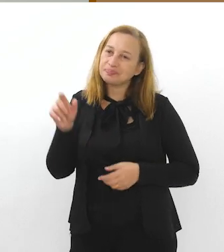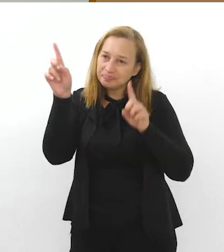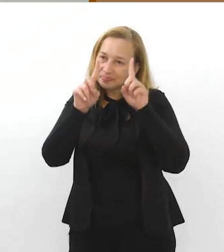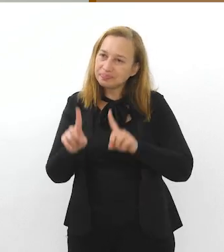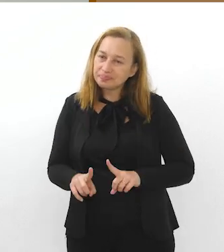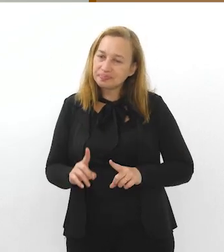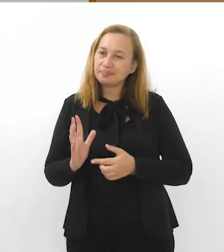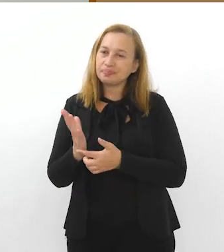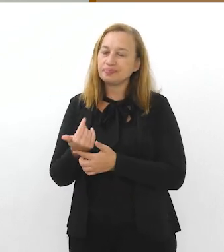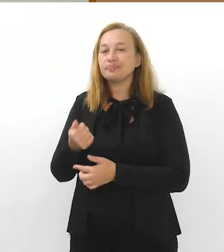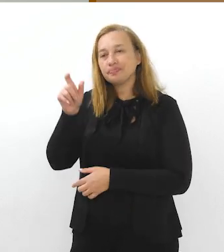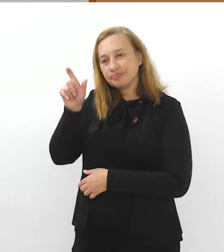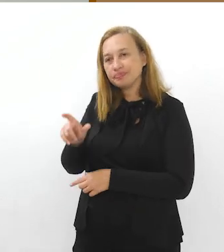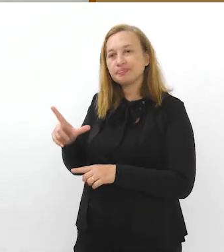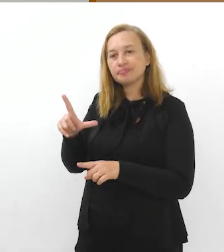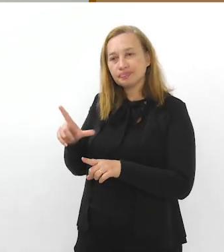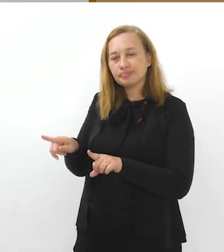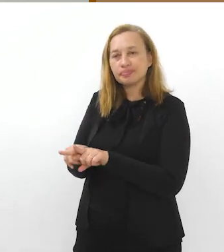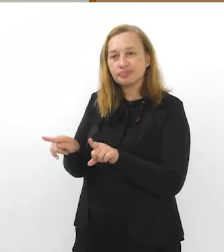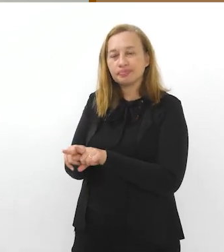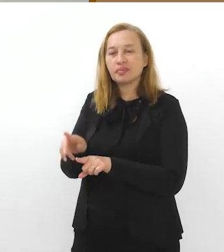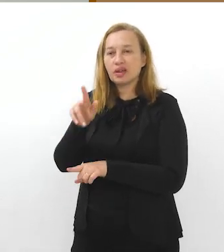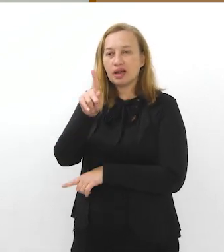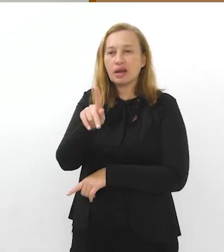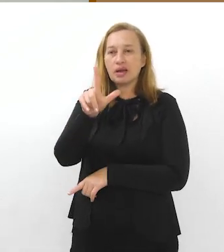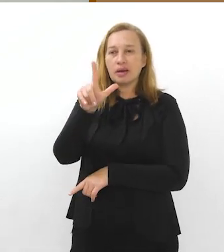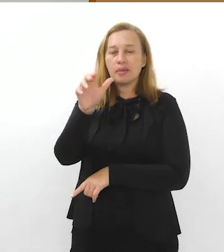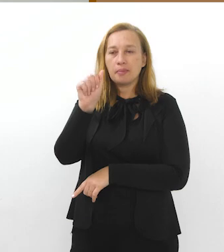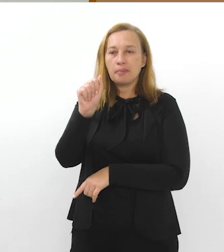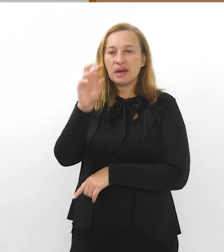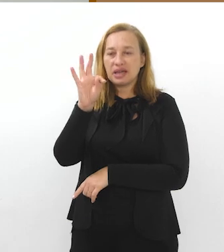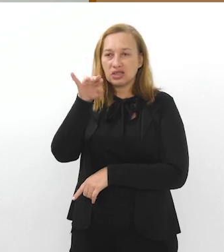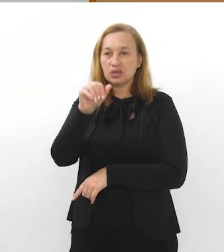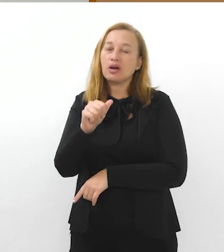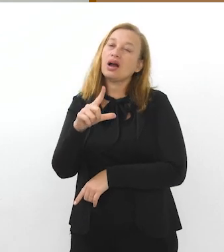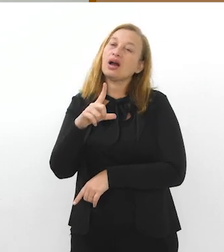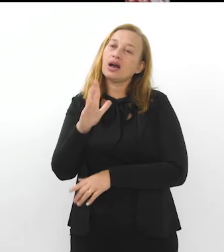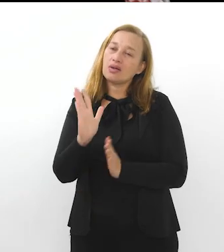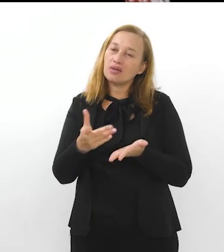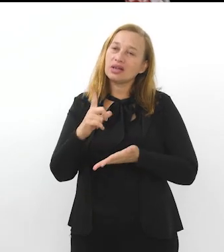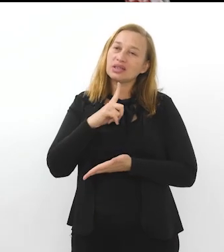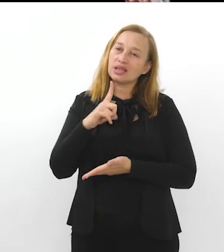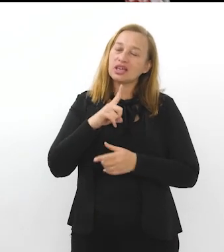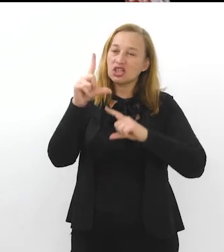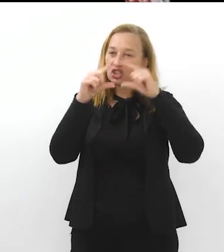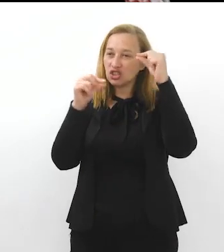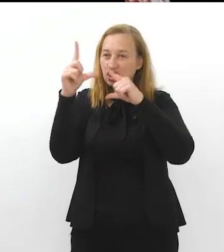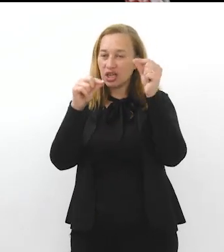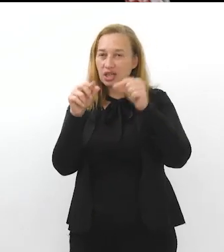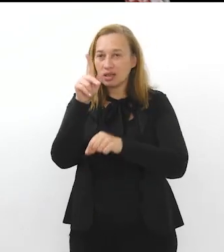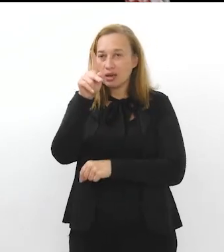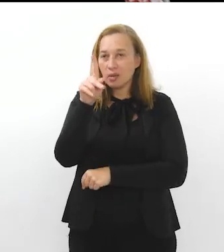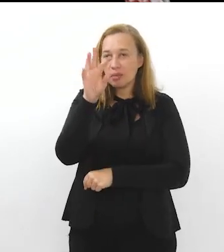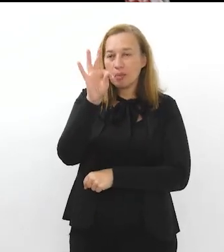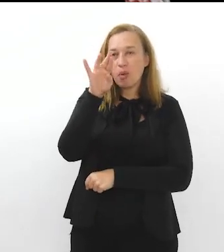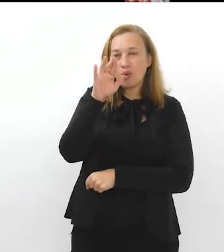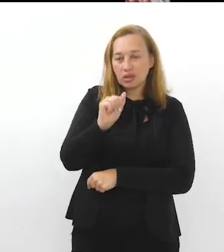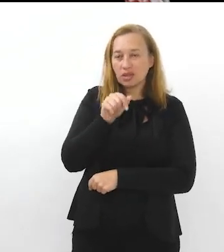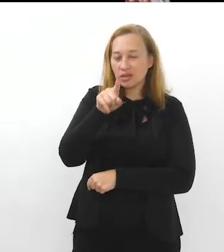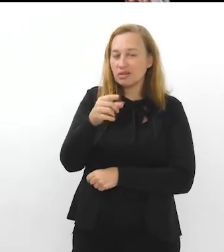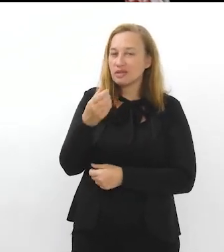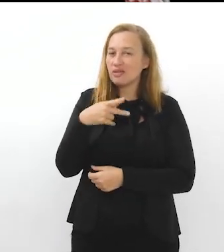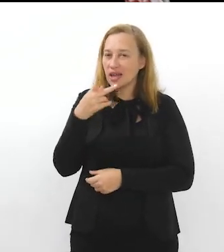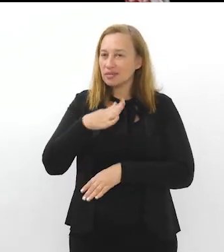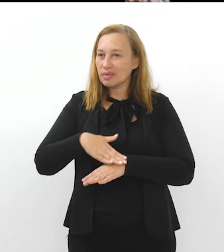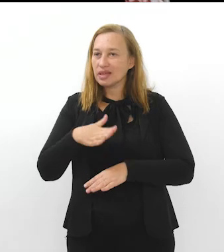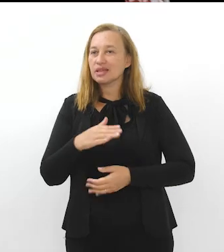Tem deficientes visuais, artistas também, plásticos. E agora tem o A Estrela de uma Ponta, que você falou já, mas